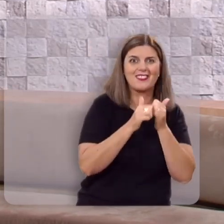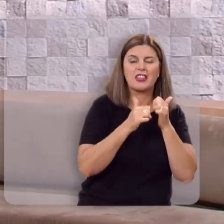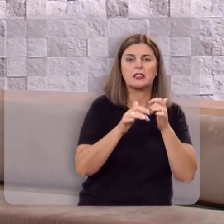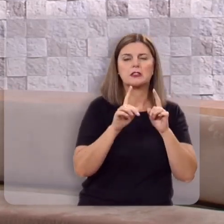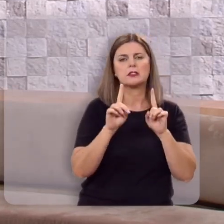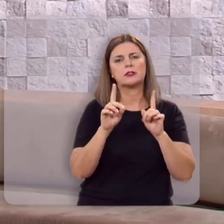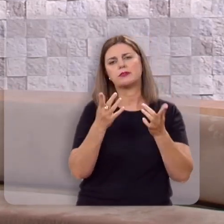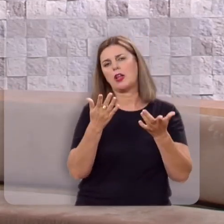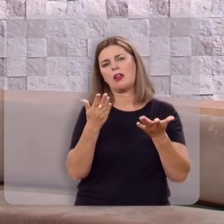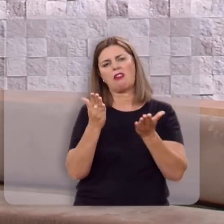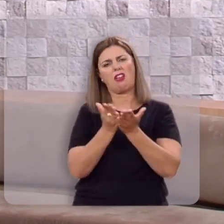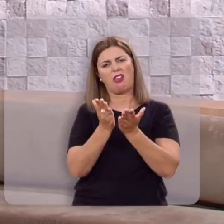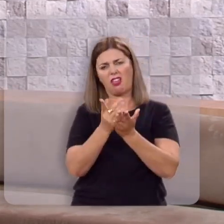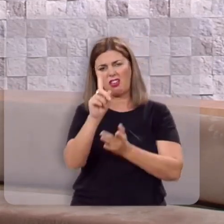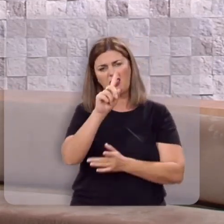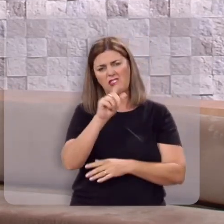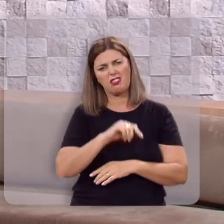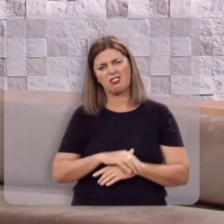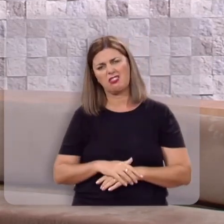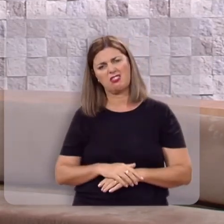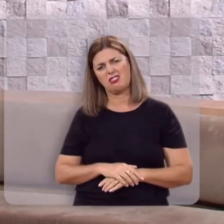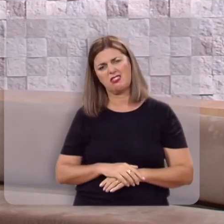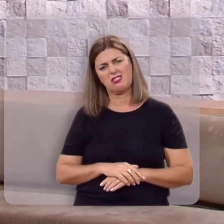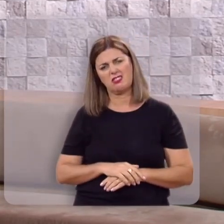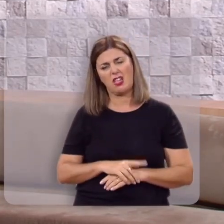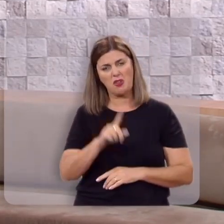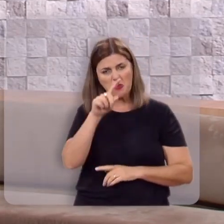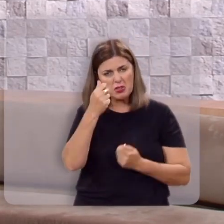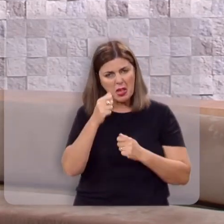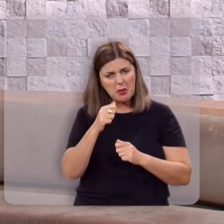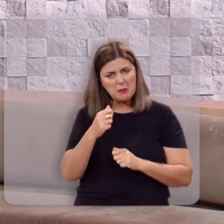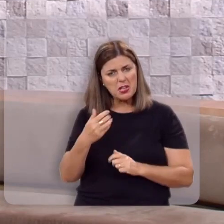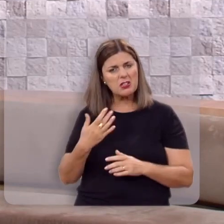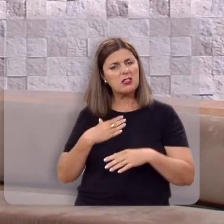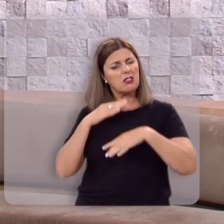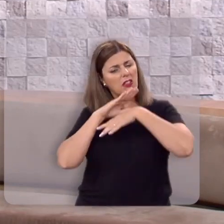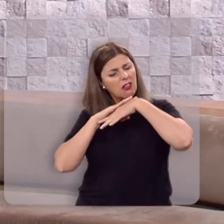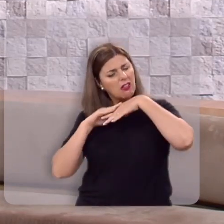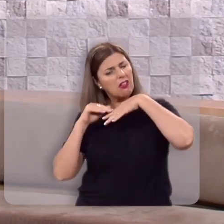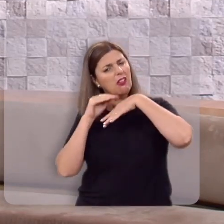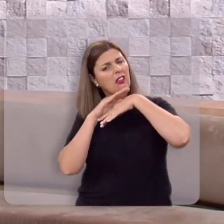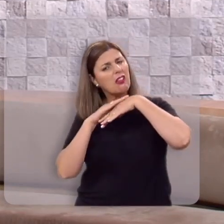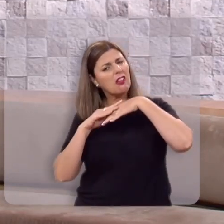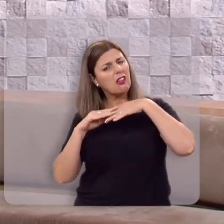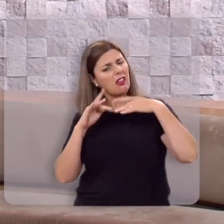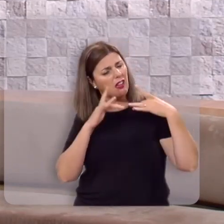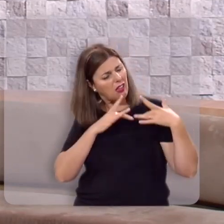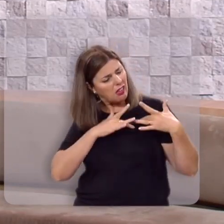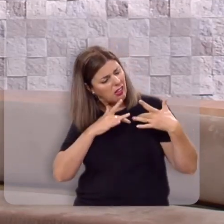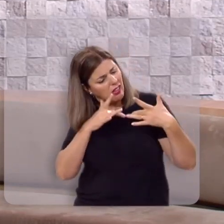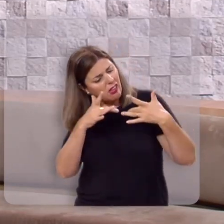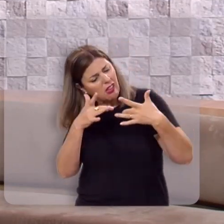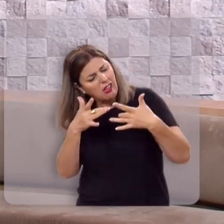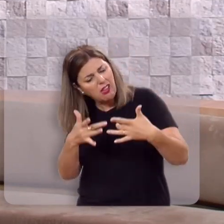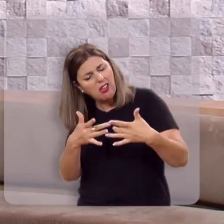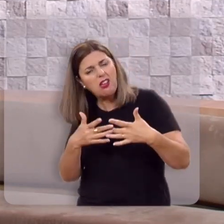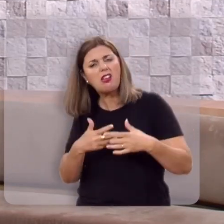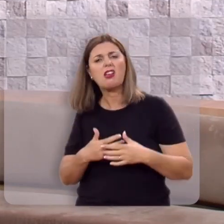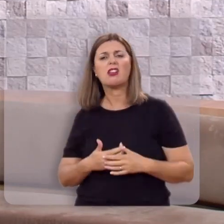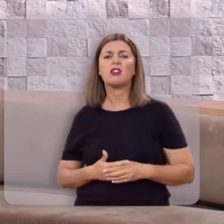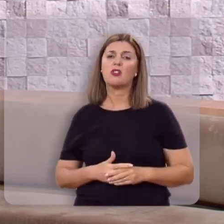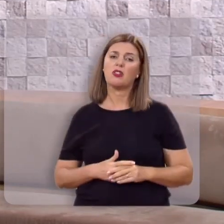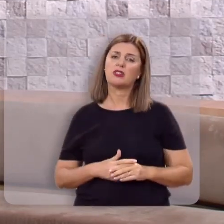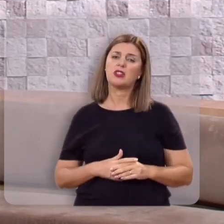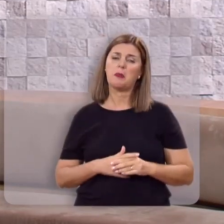Isso não deve ser a postura de um cristão. Você tem que se revestir de afetos, de ternos afetos